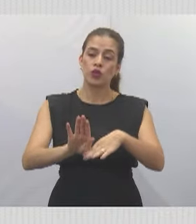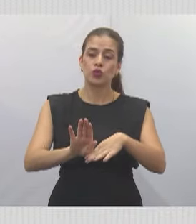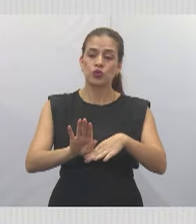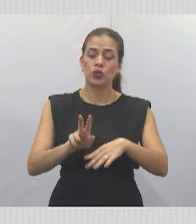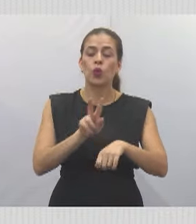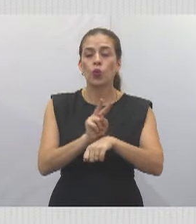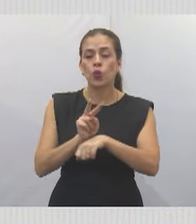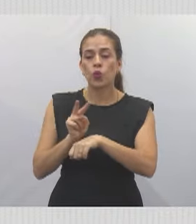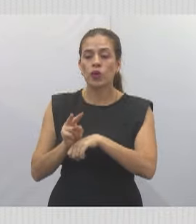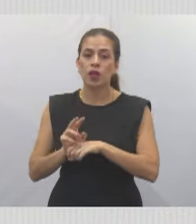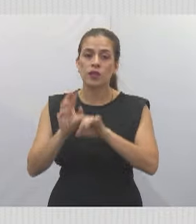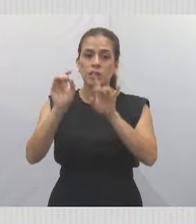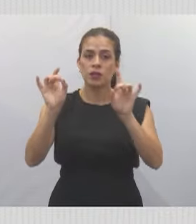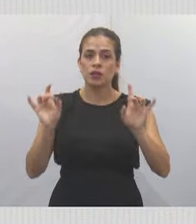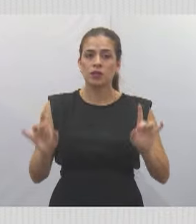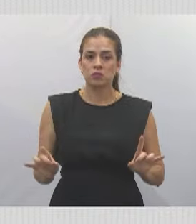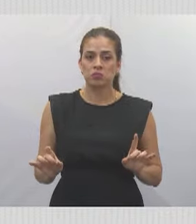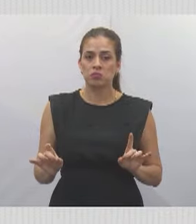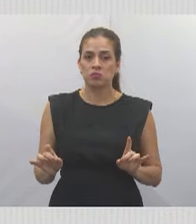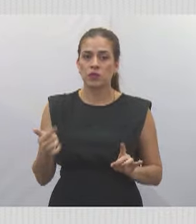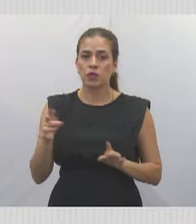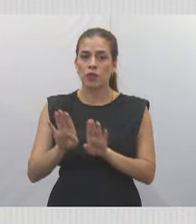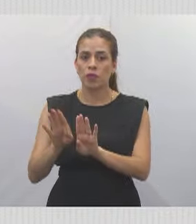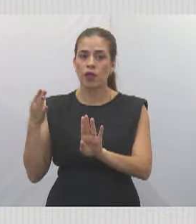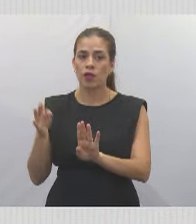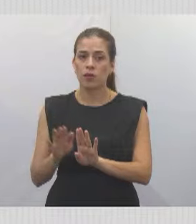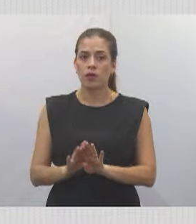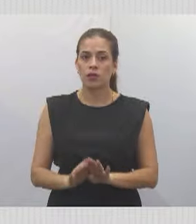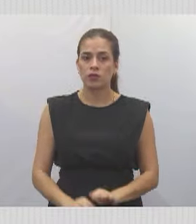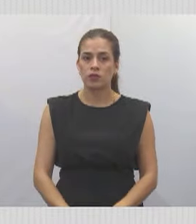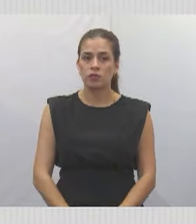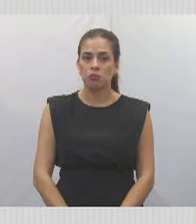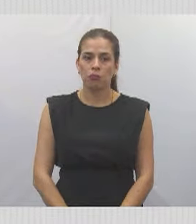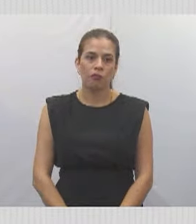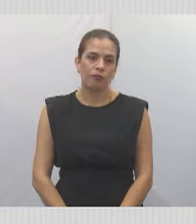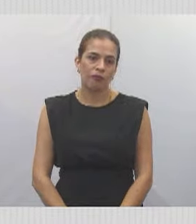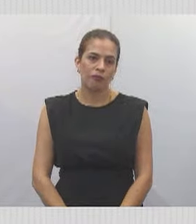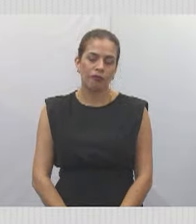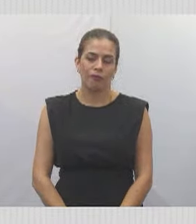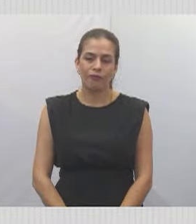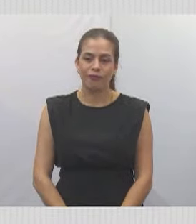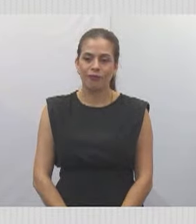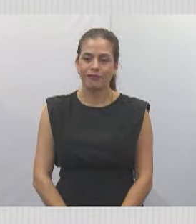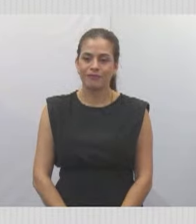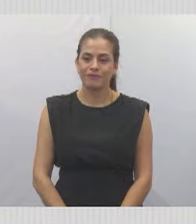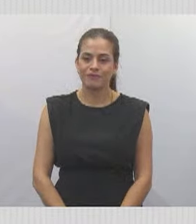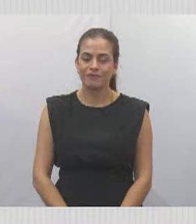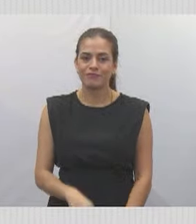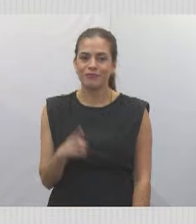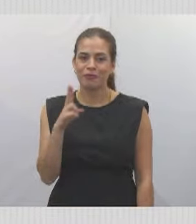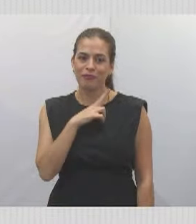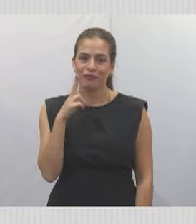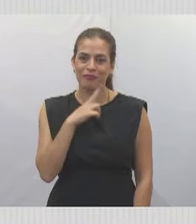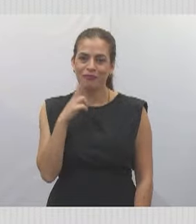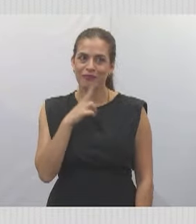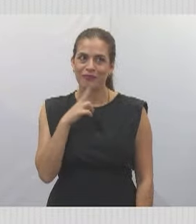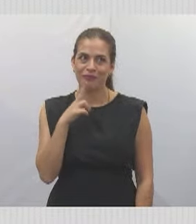atenção especializada. Demais serviços, portas abertas. Na atenção urgência e emergência,